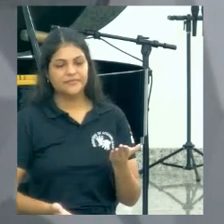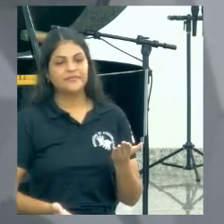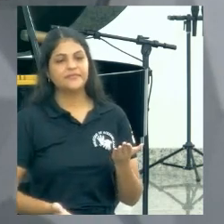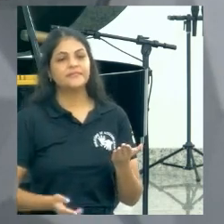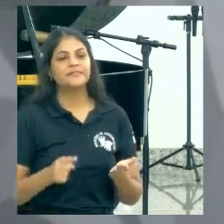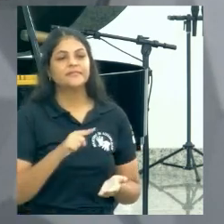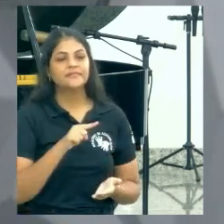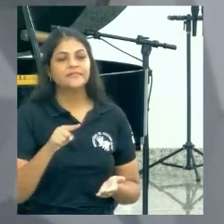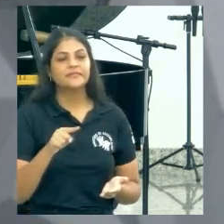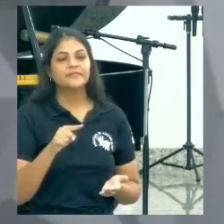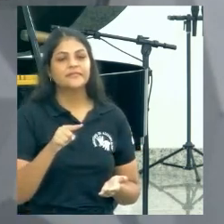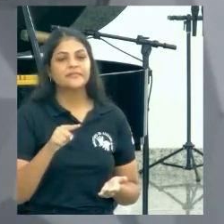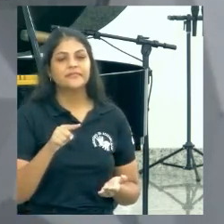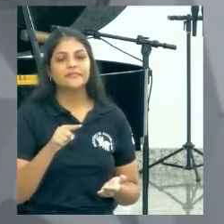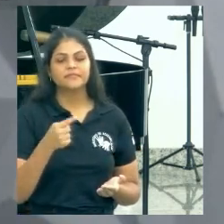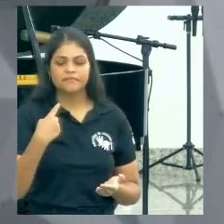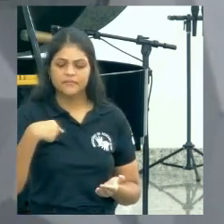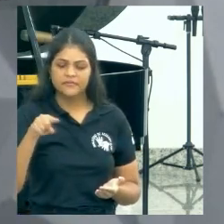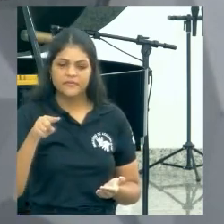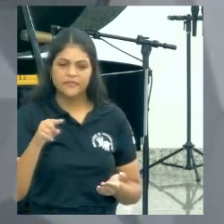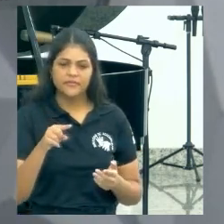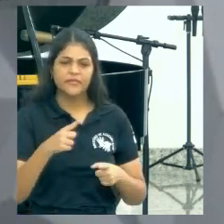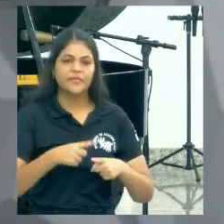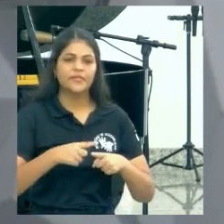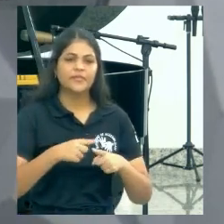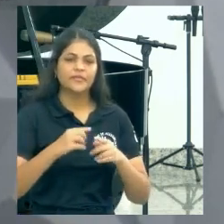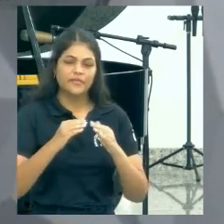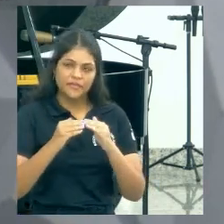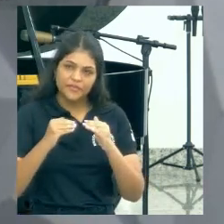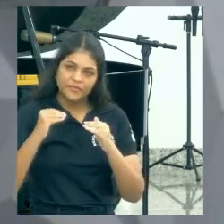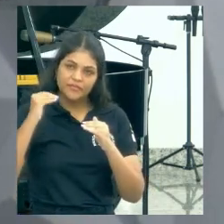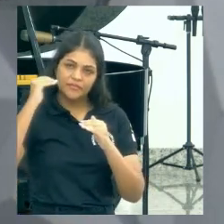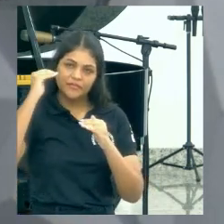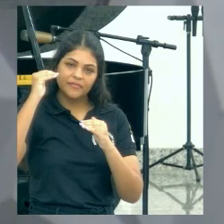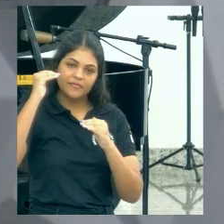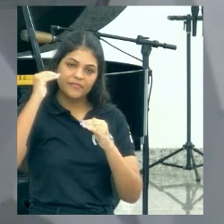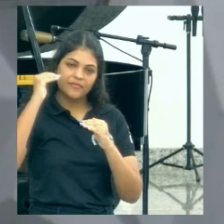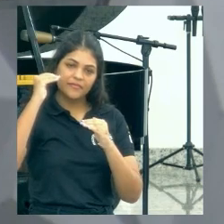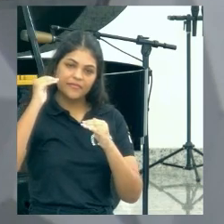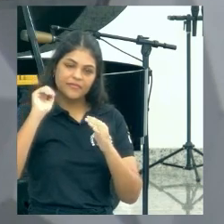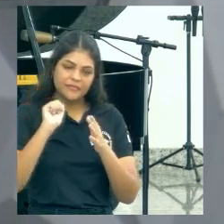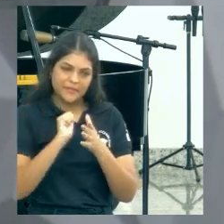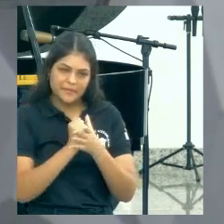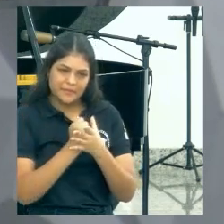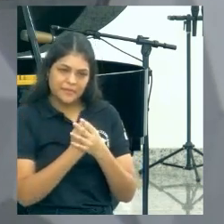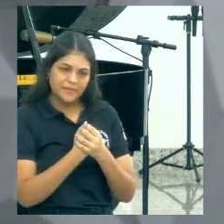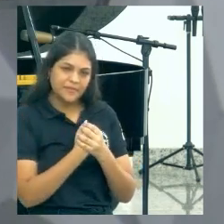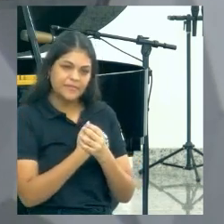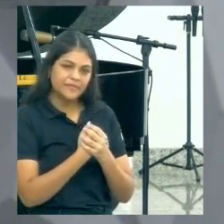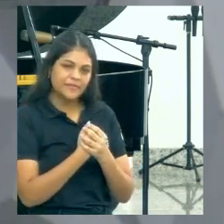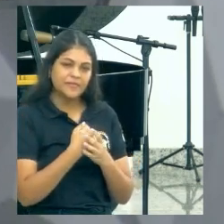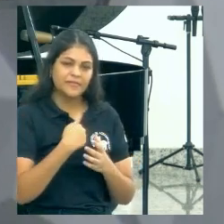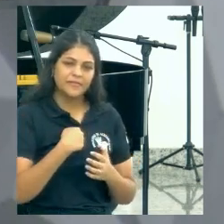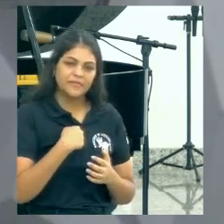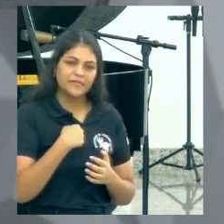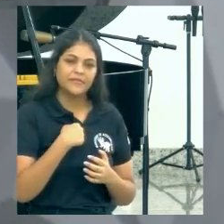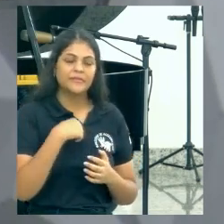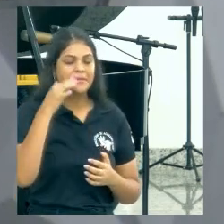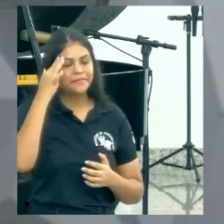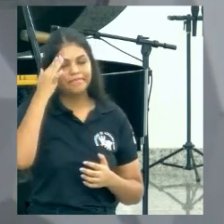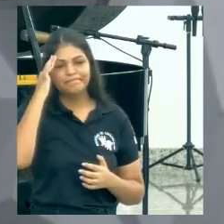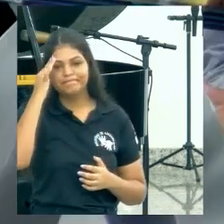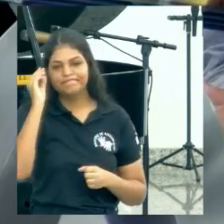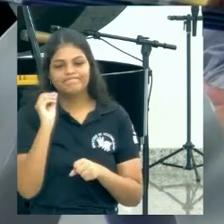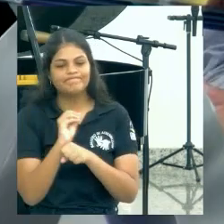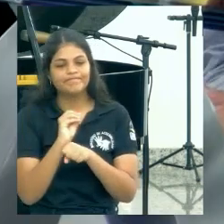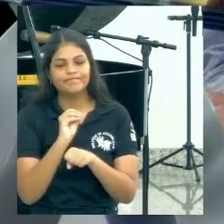porque ele é grande, é esconder o fato de que eu não sei cuidar de uma